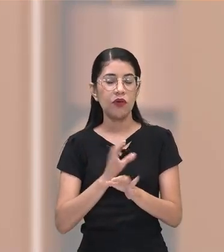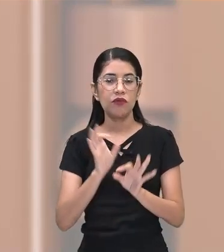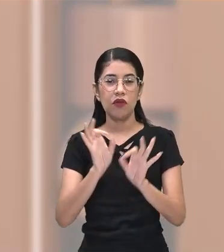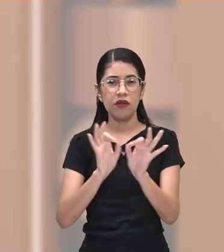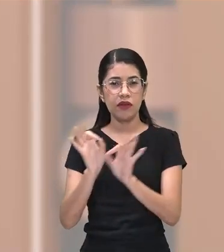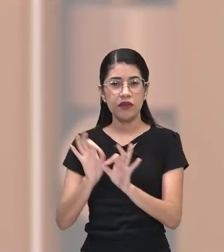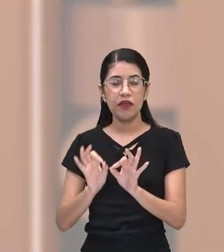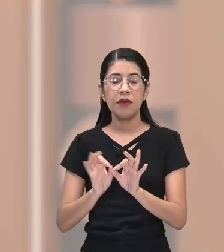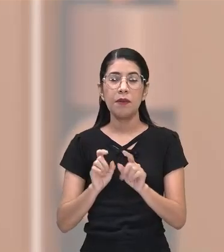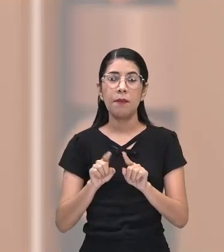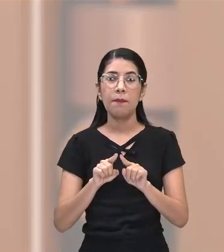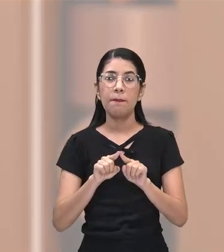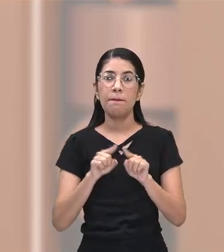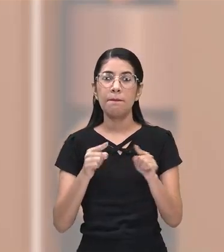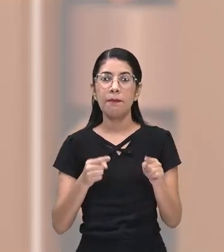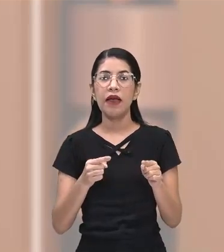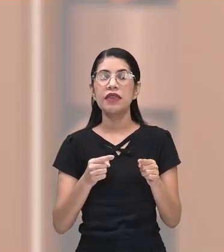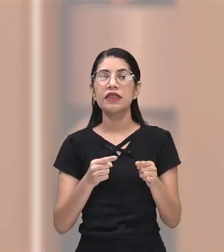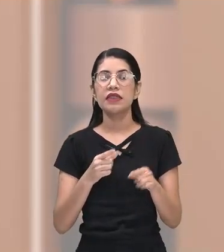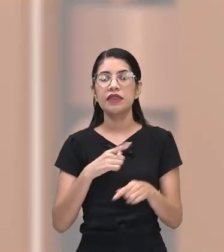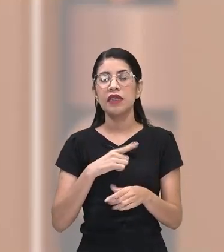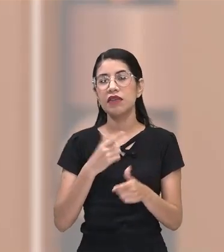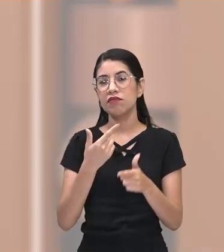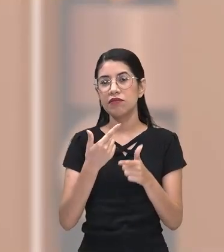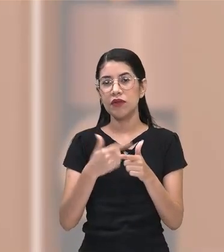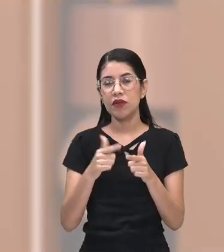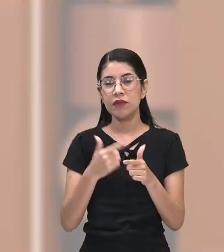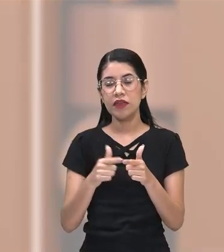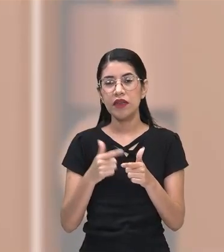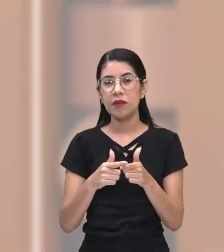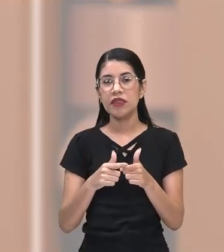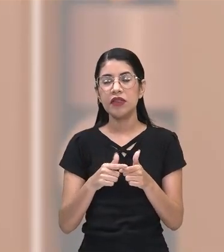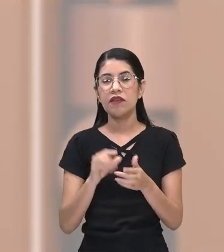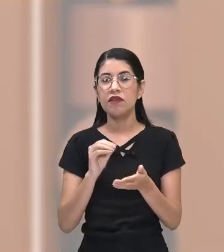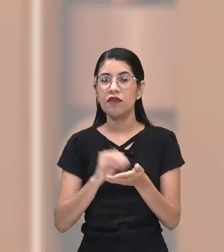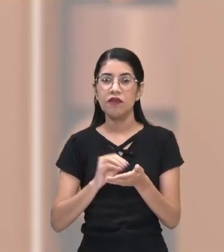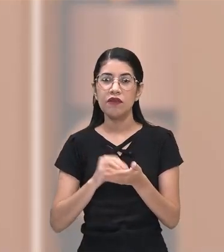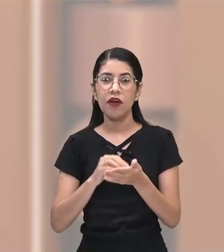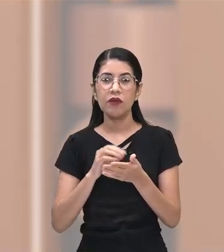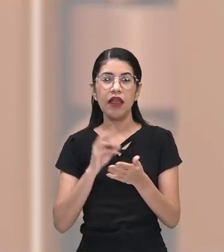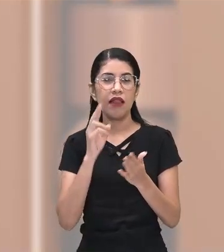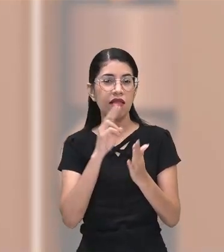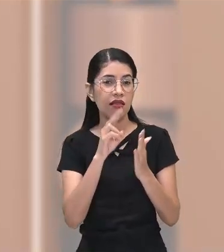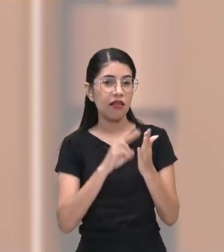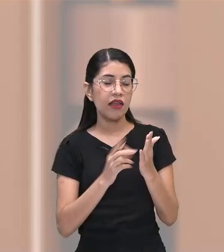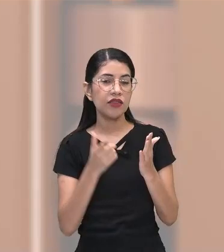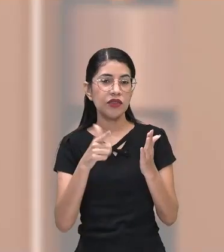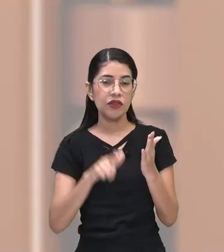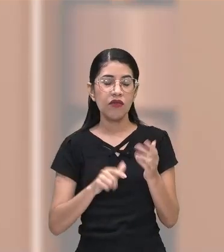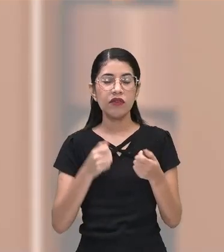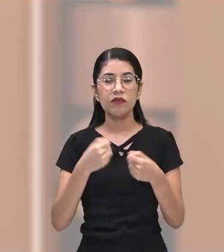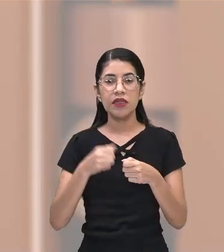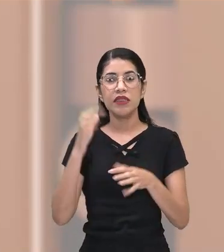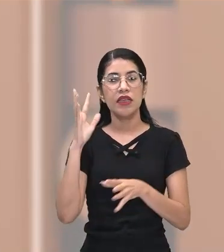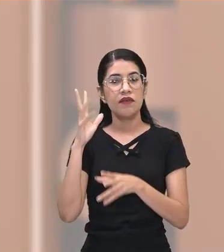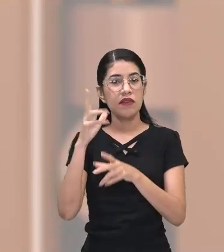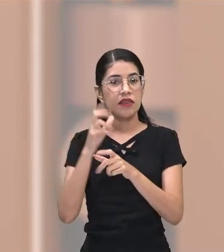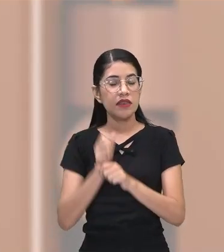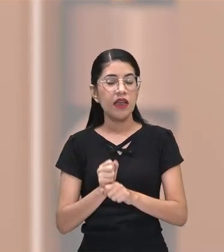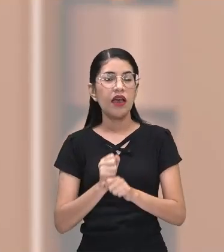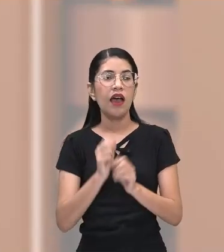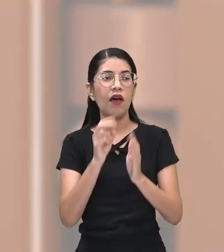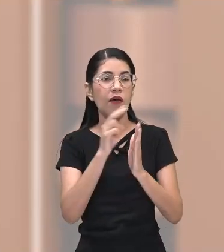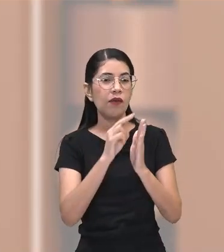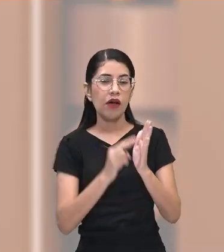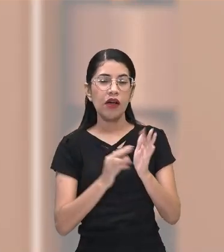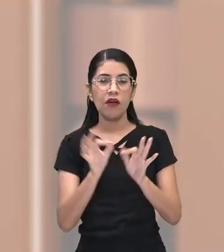vezes passa, né, em algumas situações ele não é revisado, às vezes há necessidade de uma revisão desse plano